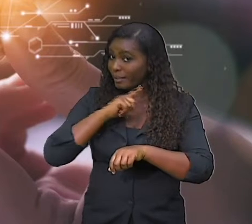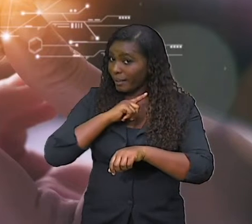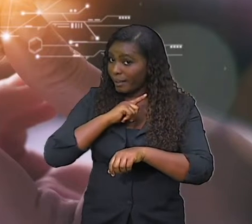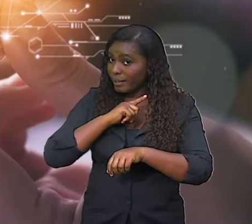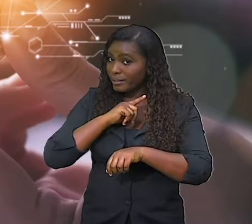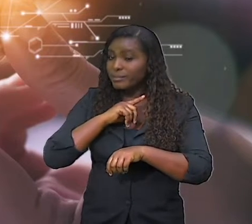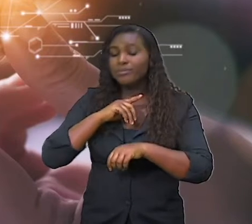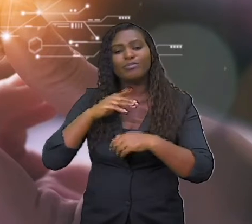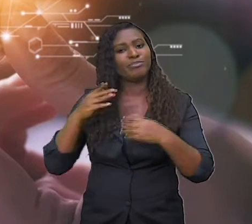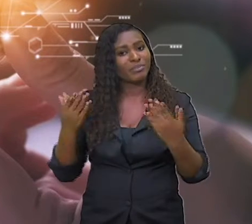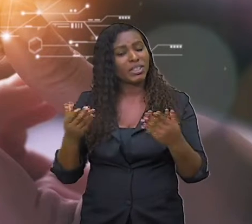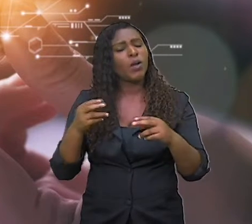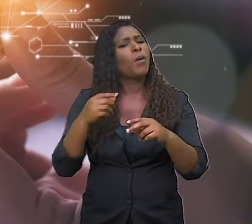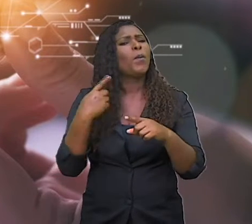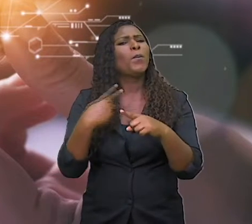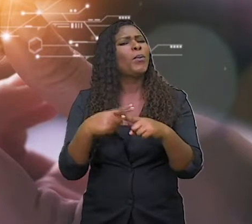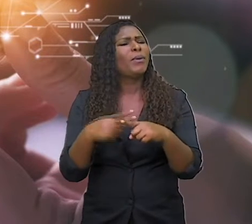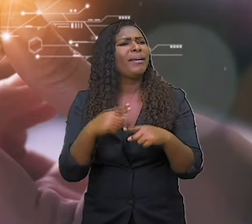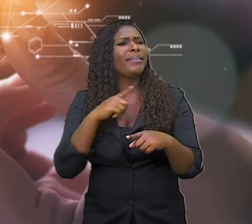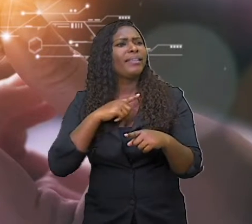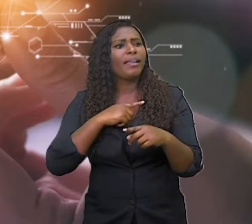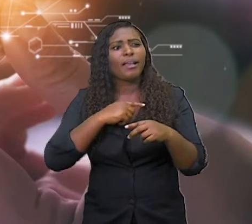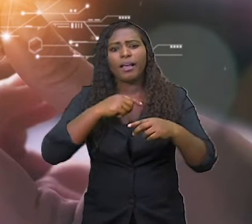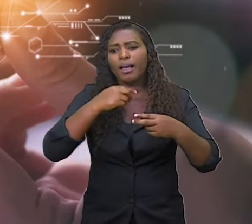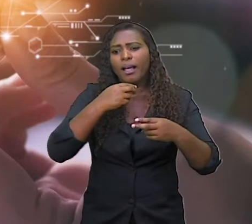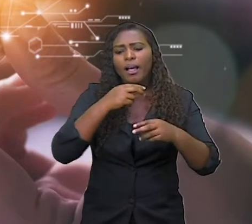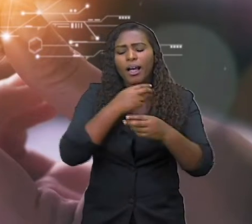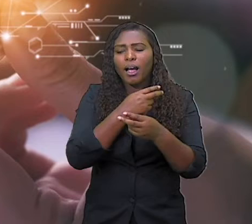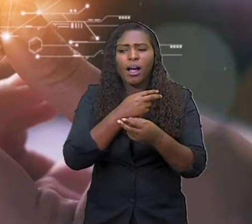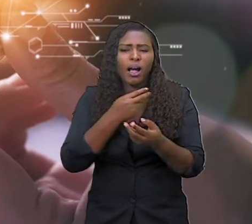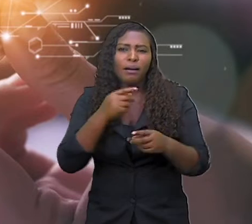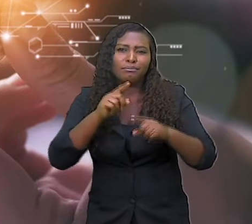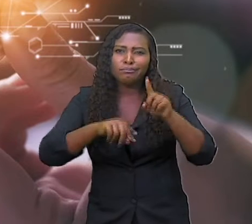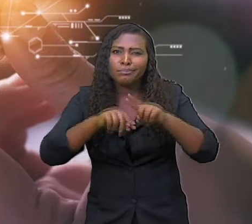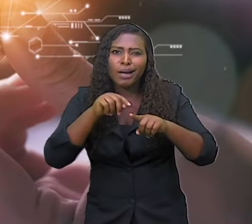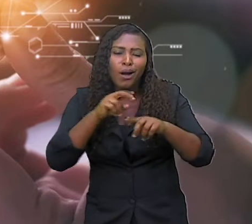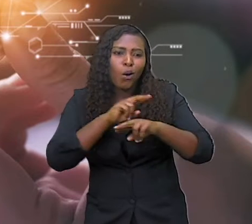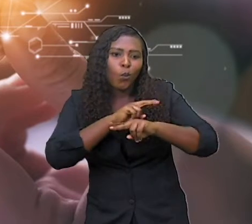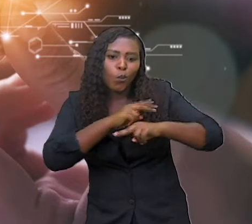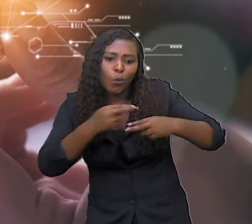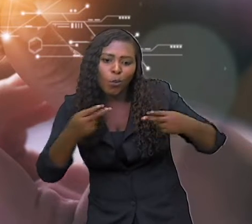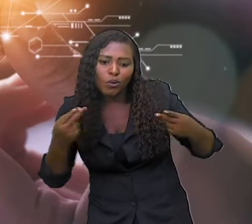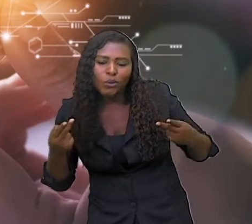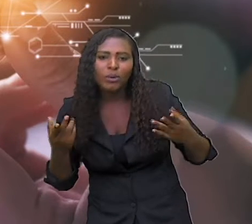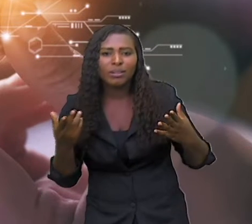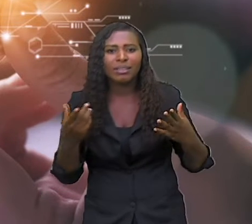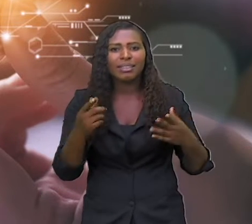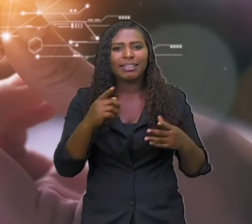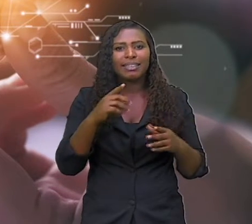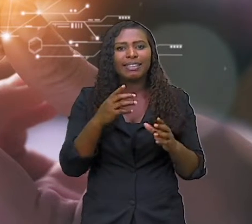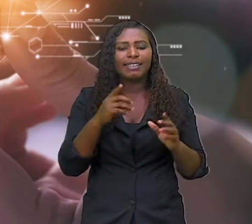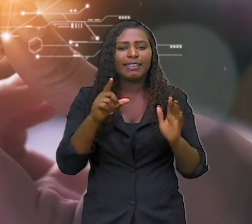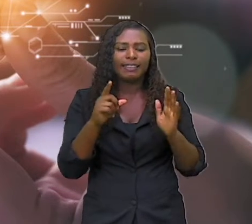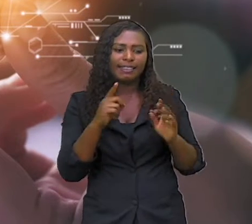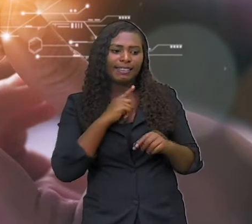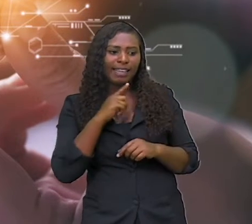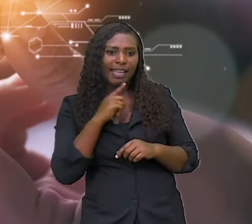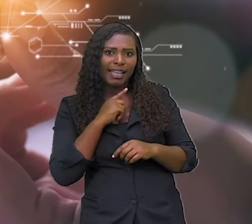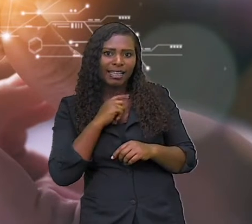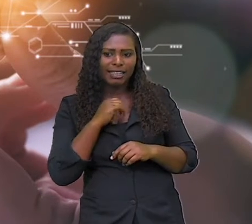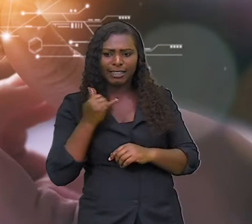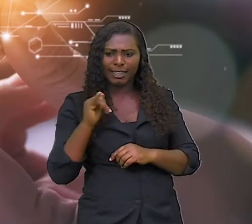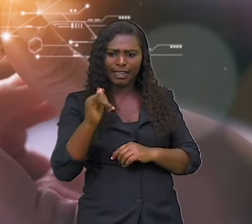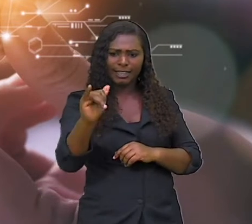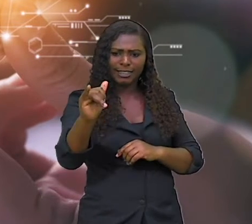são colocados nos aparelhos, na parte elétrica das nossas casas? Por que eles